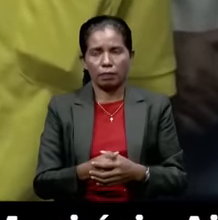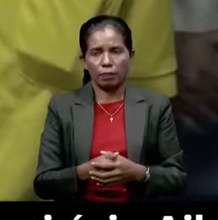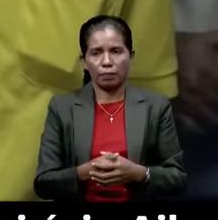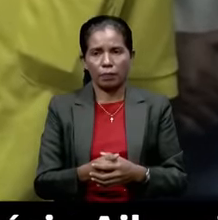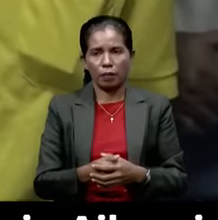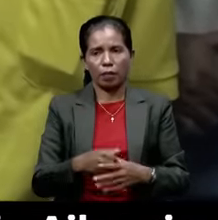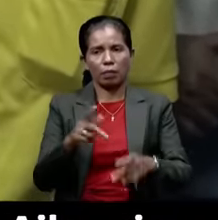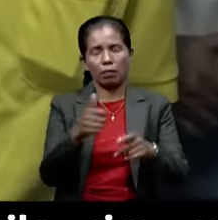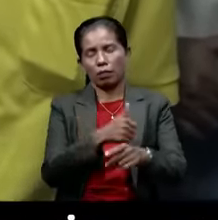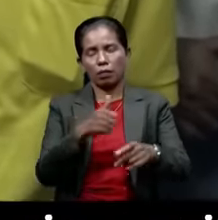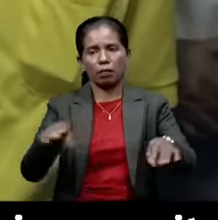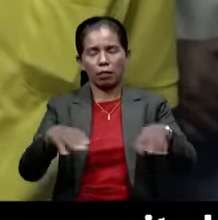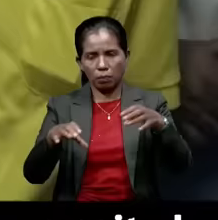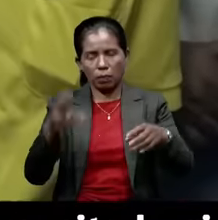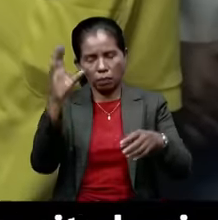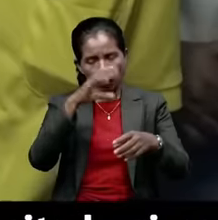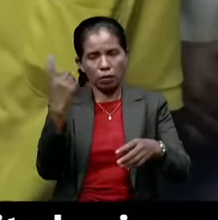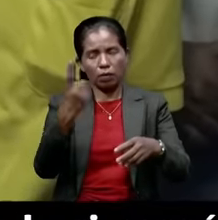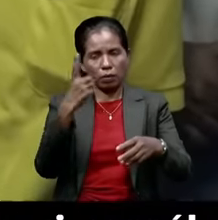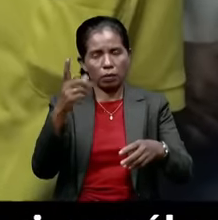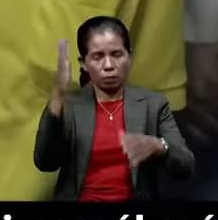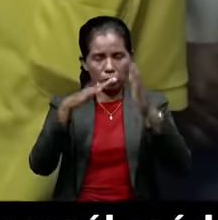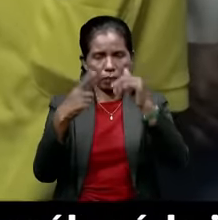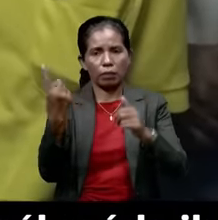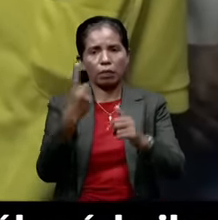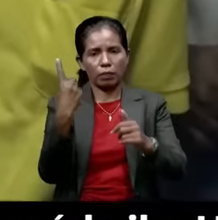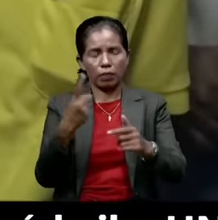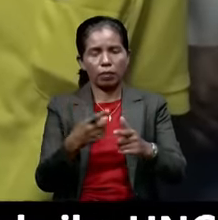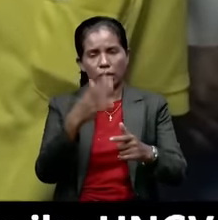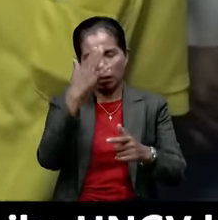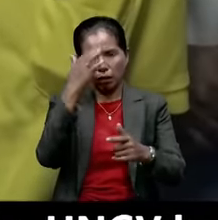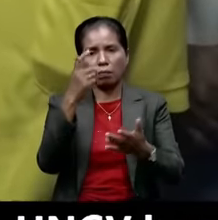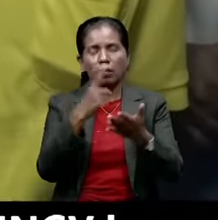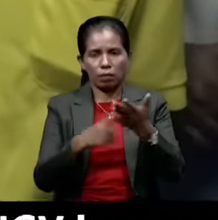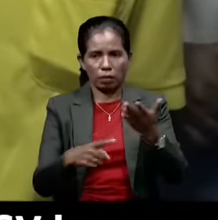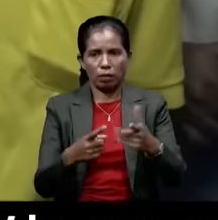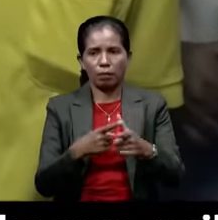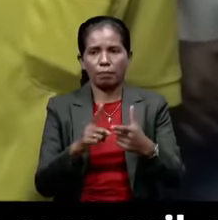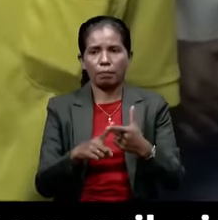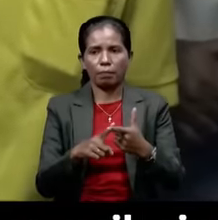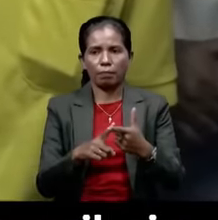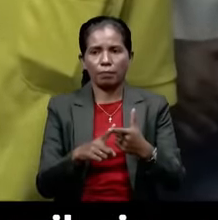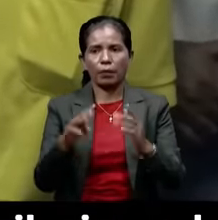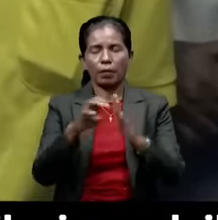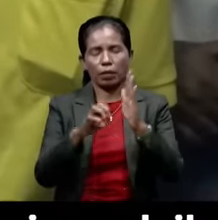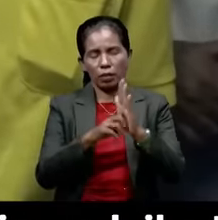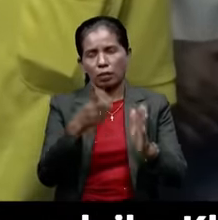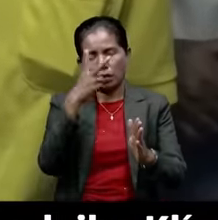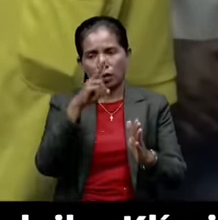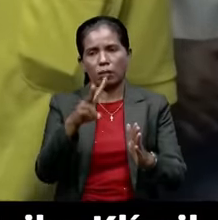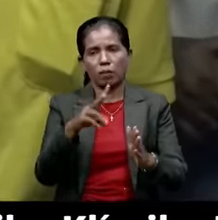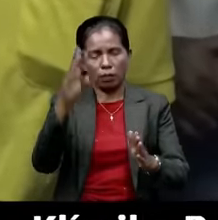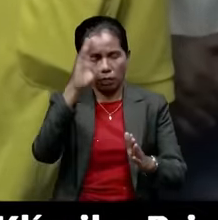vale bate e não é serviço, e aí a raia rosa nos problema não bate, e te arreto. Estado hari itu kira nih, buka